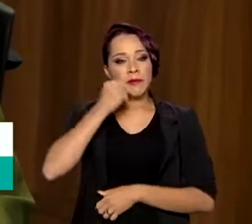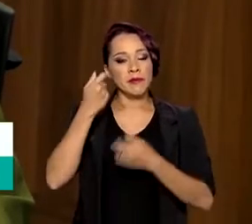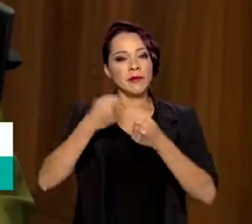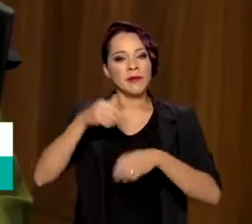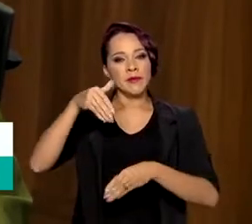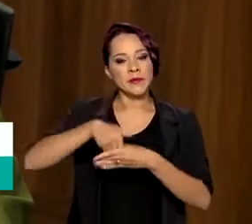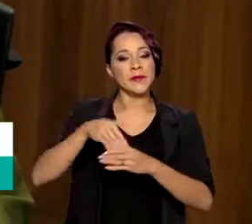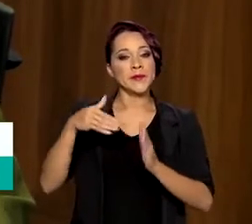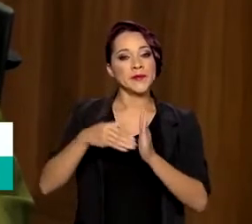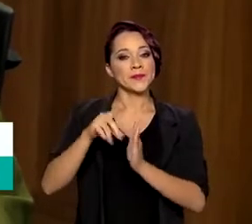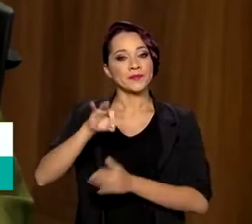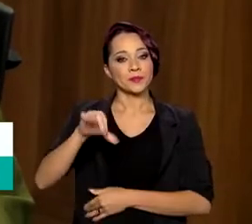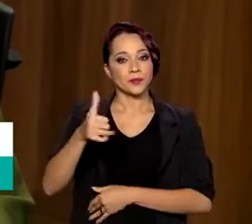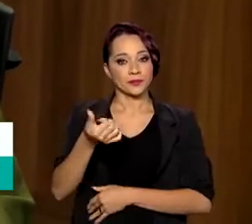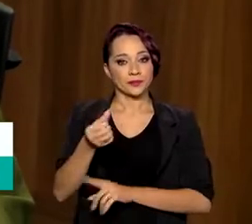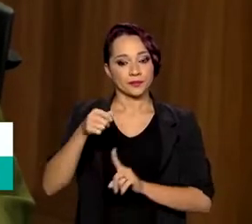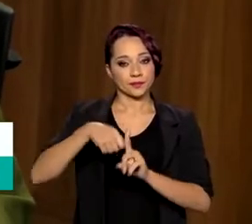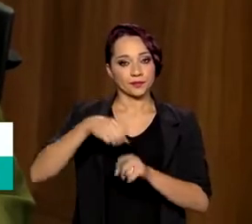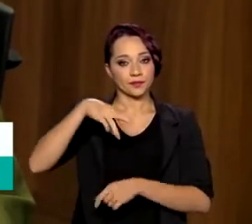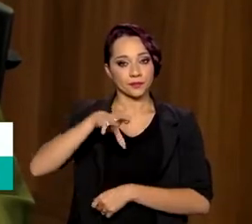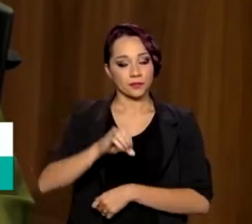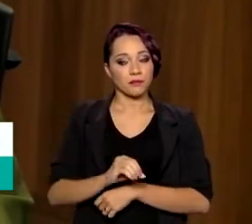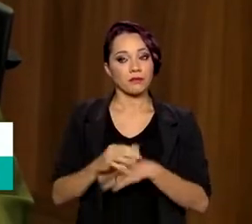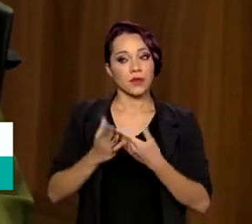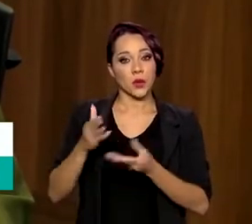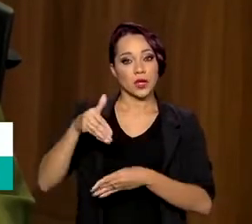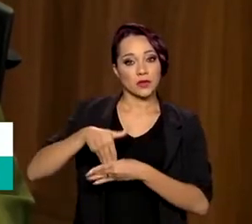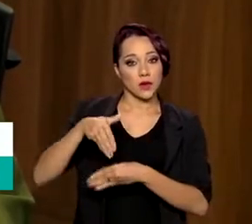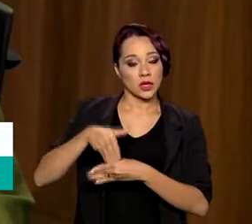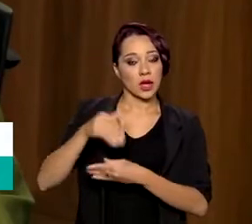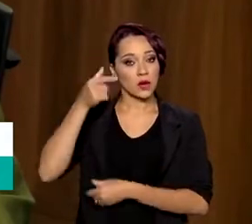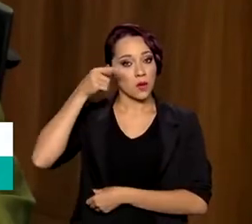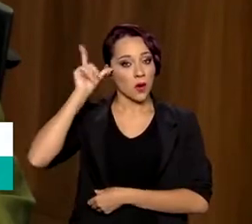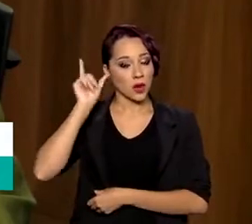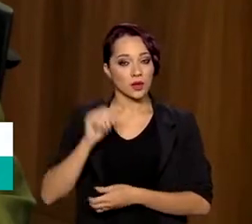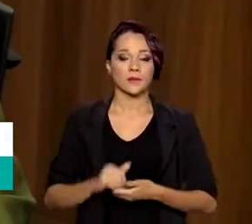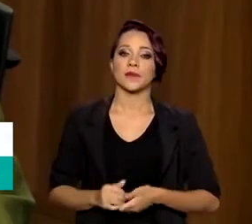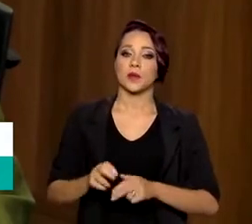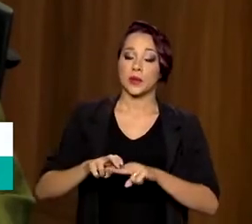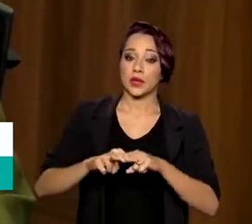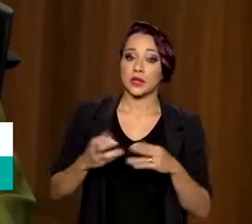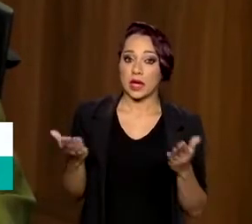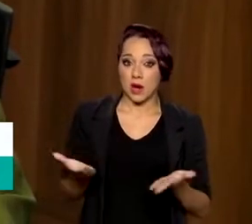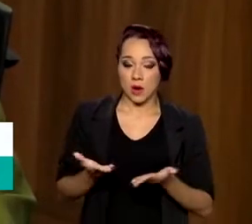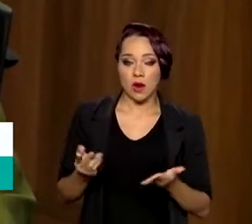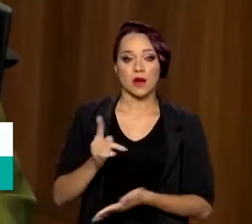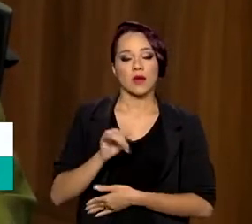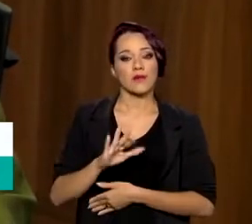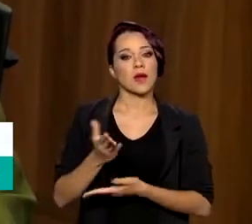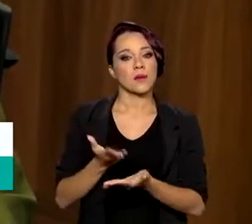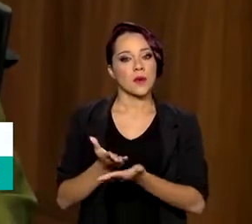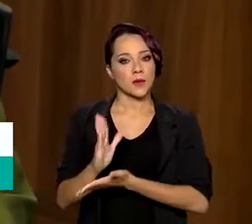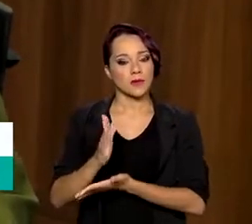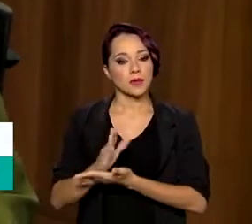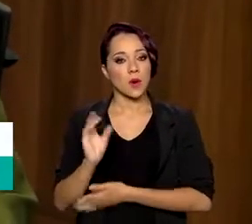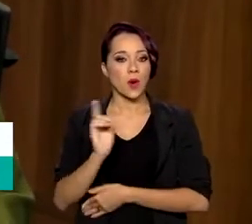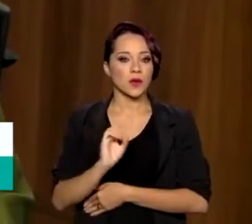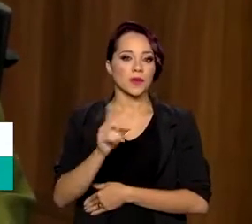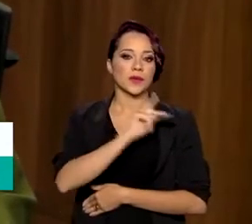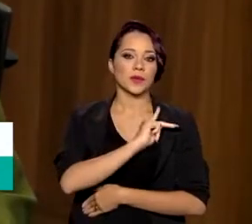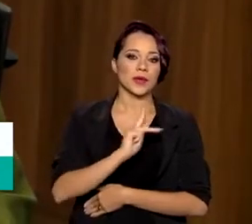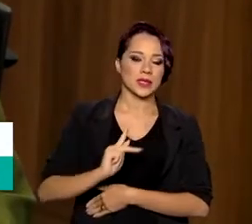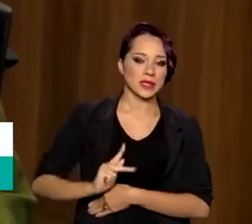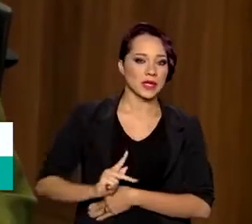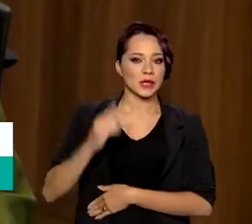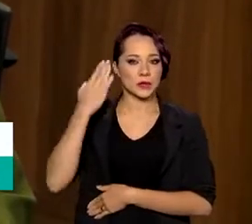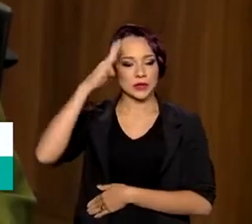para essa medida provisória não perder a validade, então eles votaram ontem, e por isso que agora ela vai para a sanção ou não do presidente,